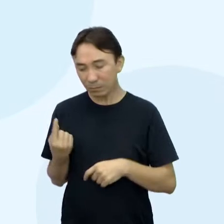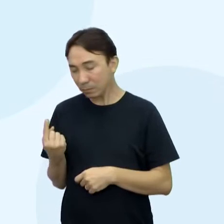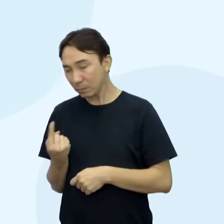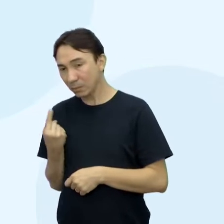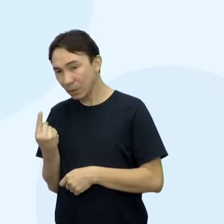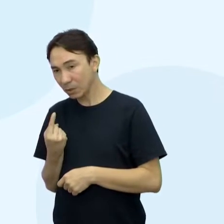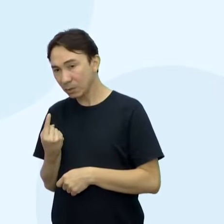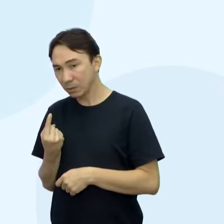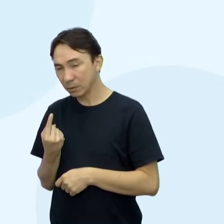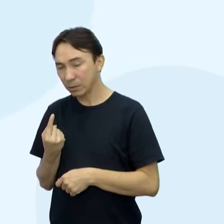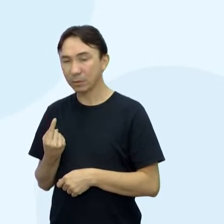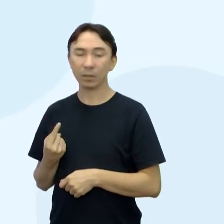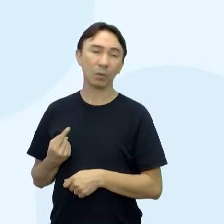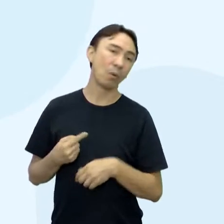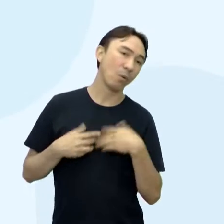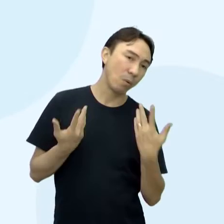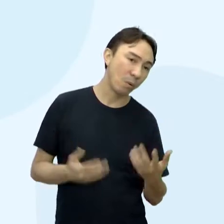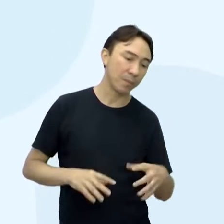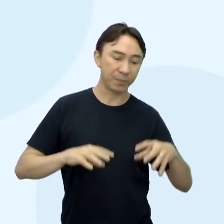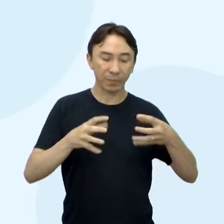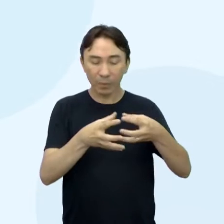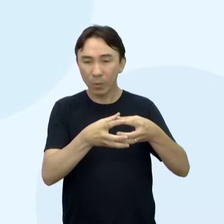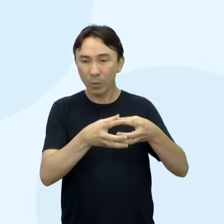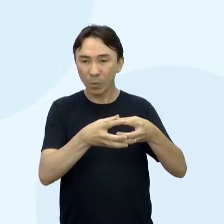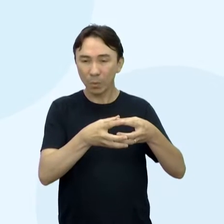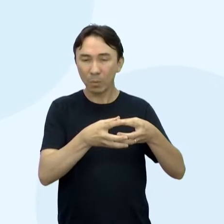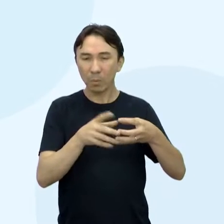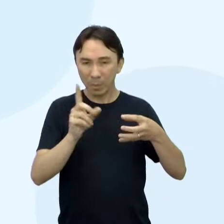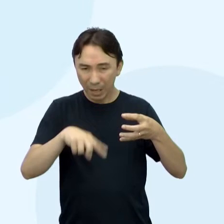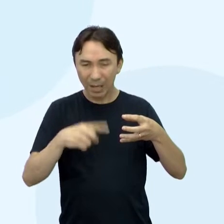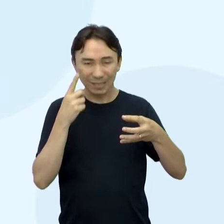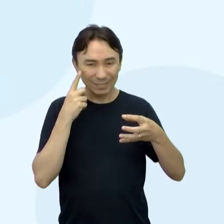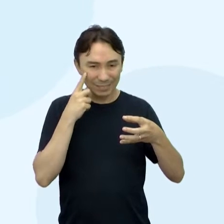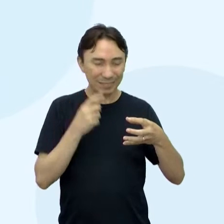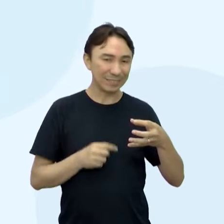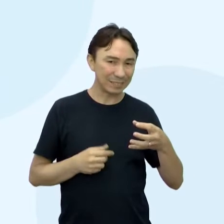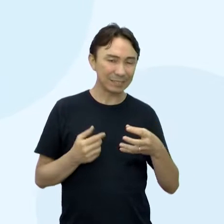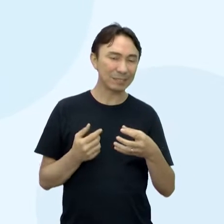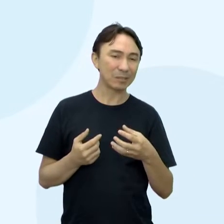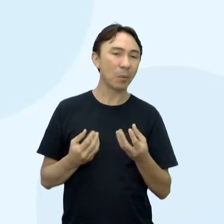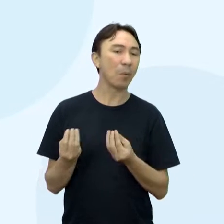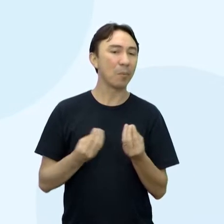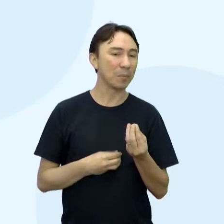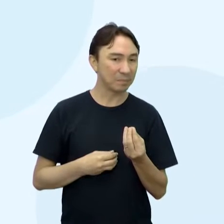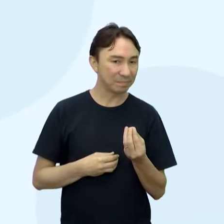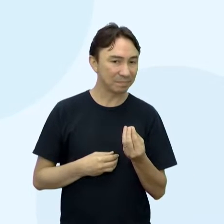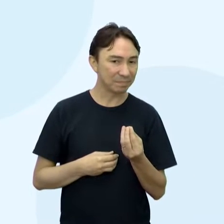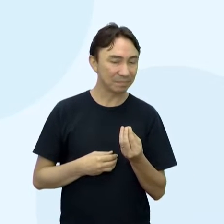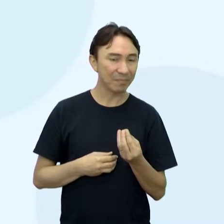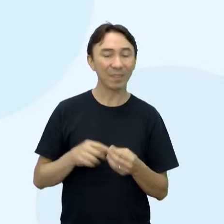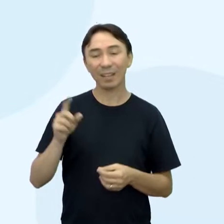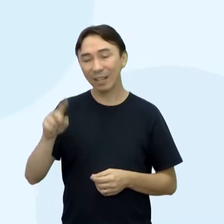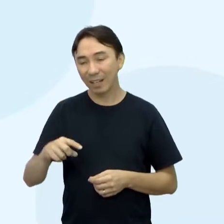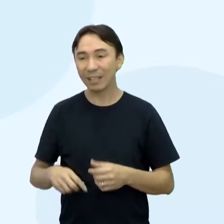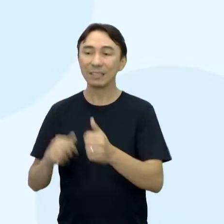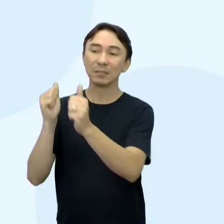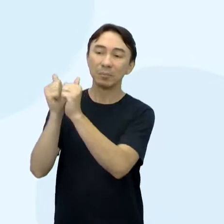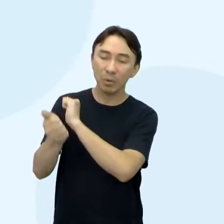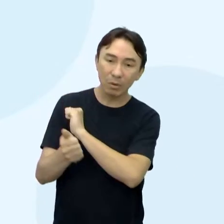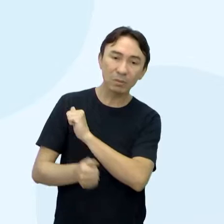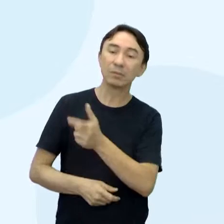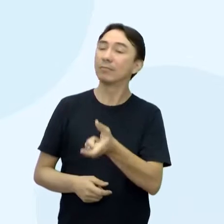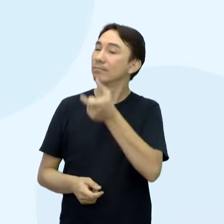estão fazendo isso naqueles grupos que já se formam para as atividades? Quais modalidades esportivas você vem